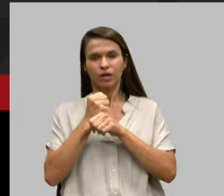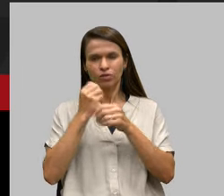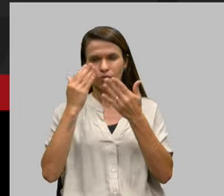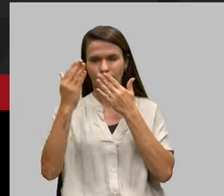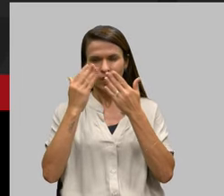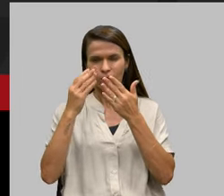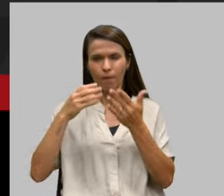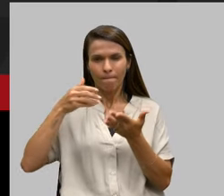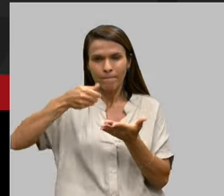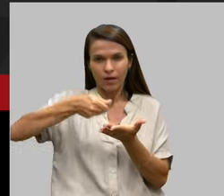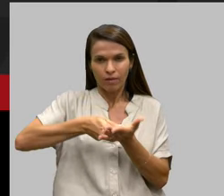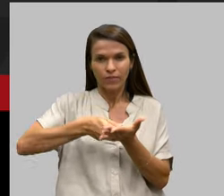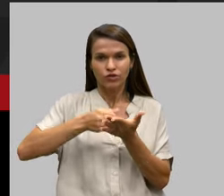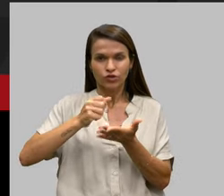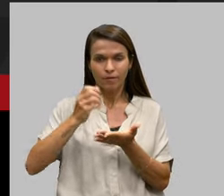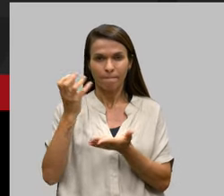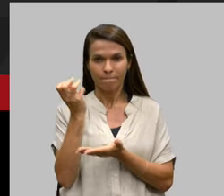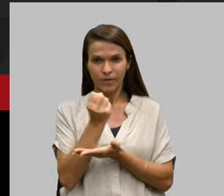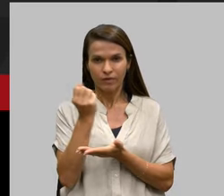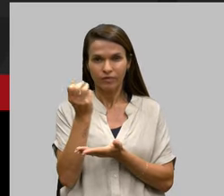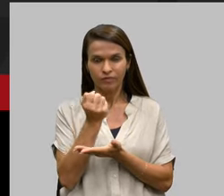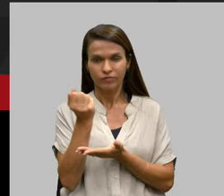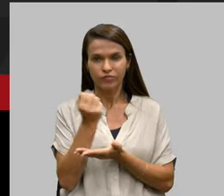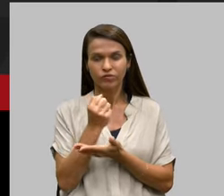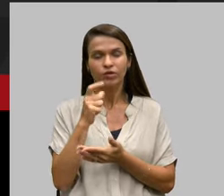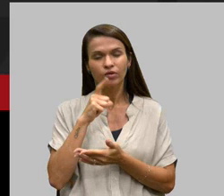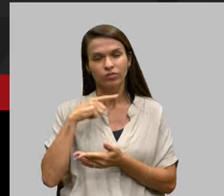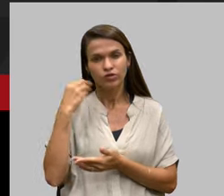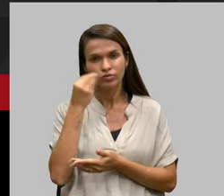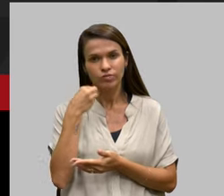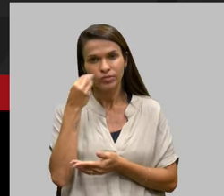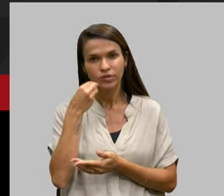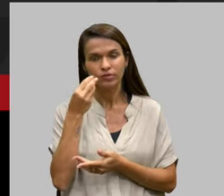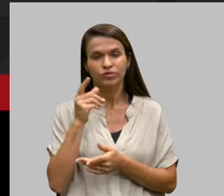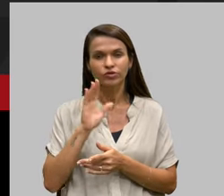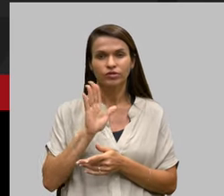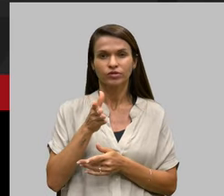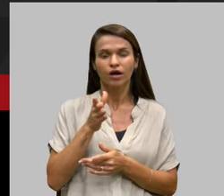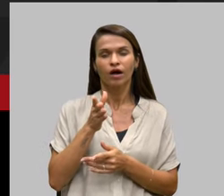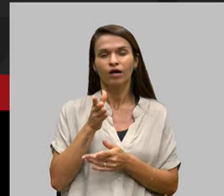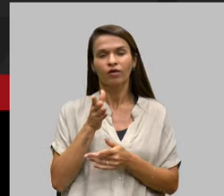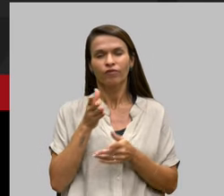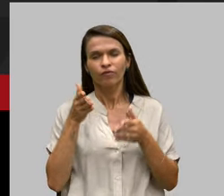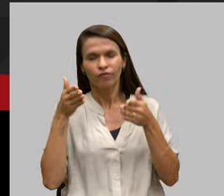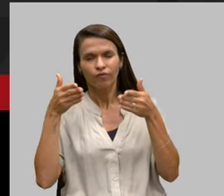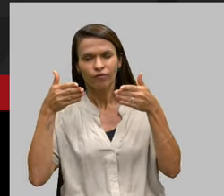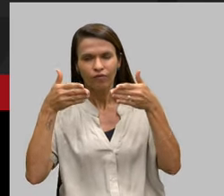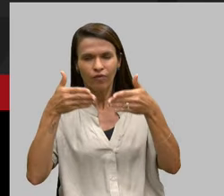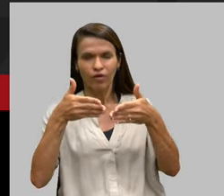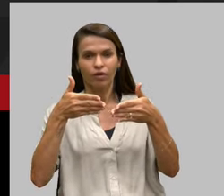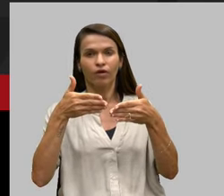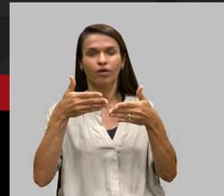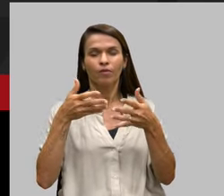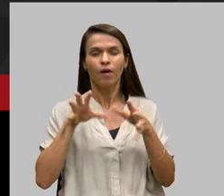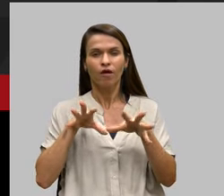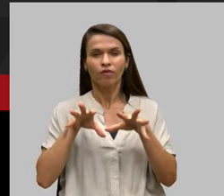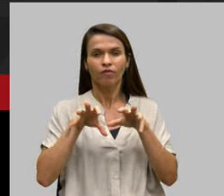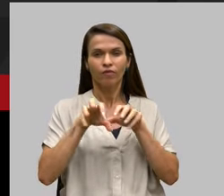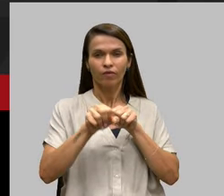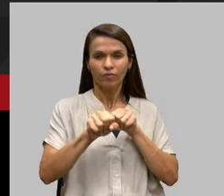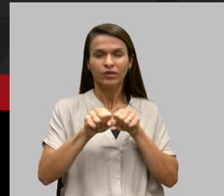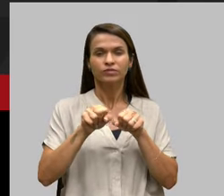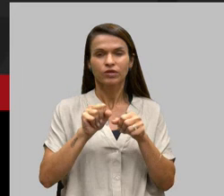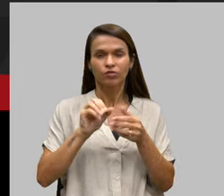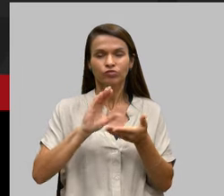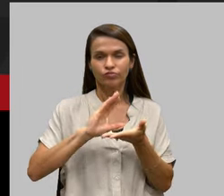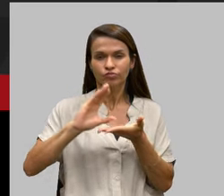benefícios eh temos já uma experiência exitosa rumo a a uma formação de reservas para pagar